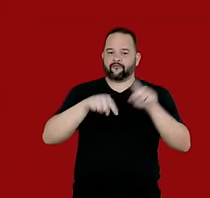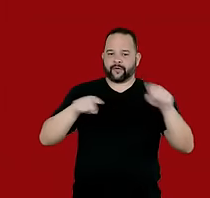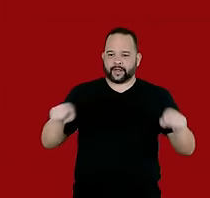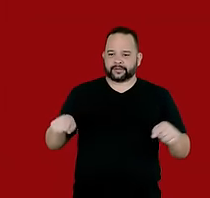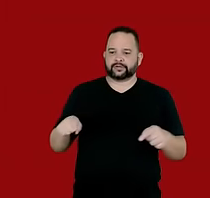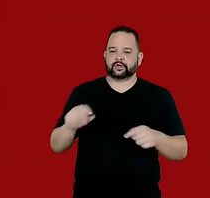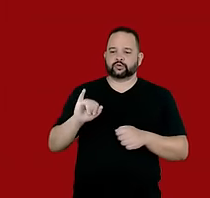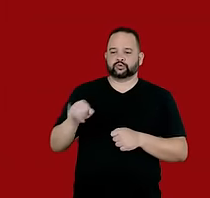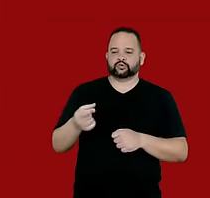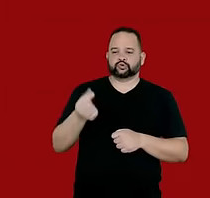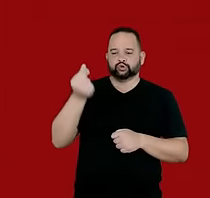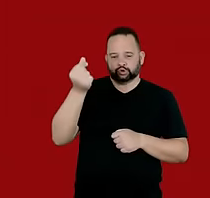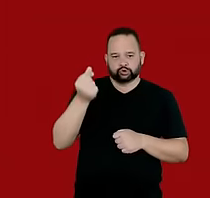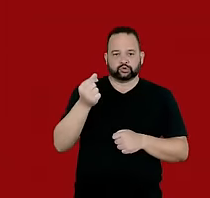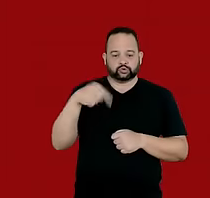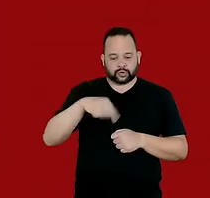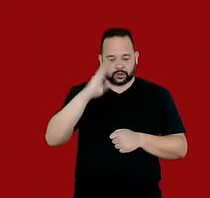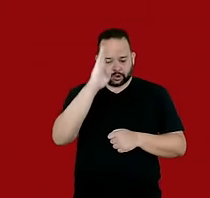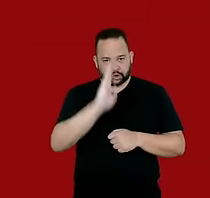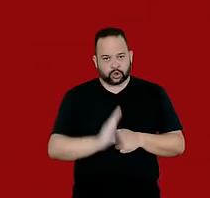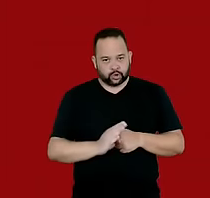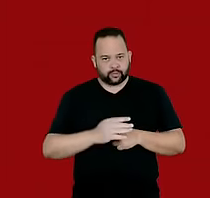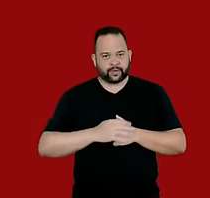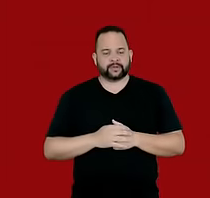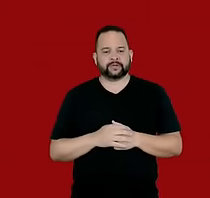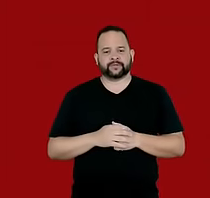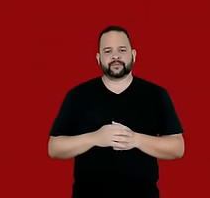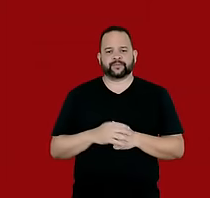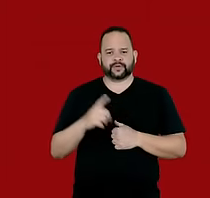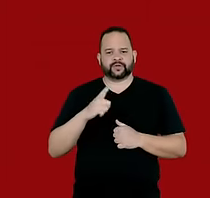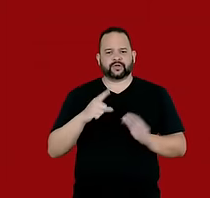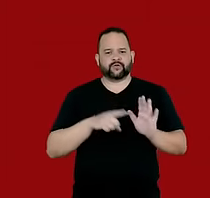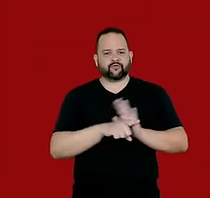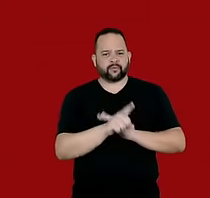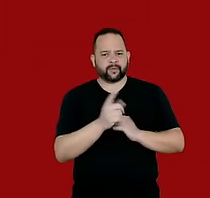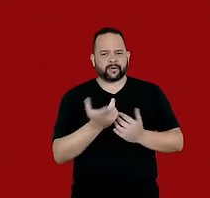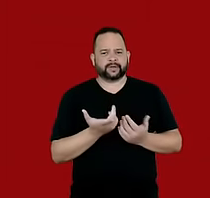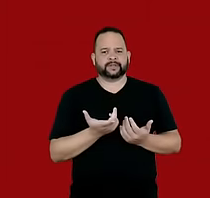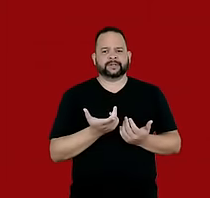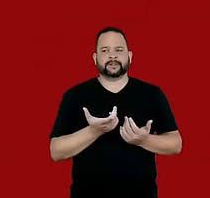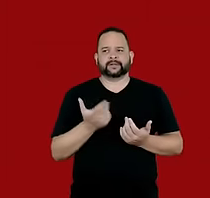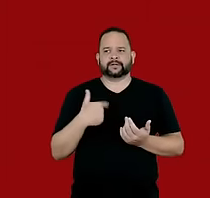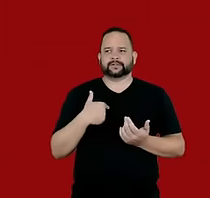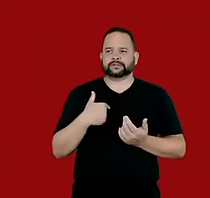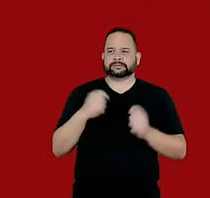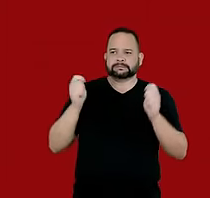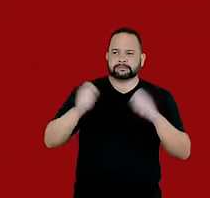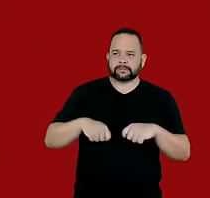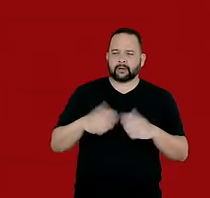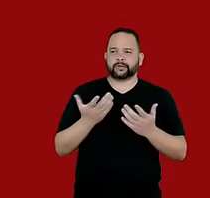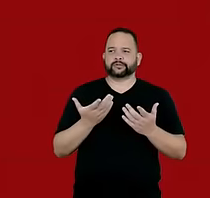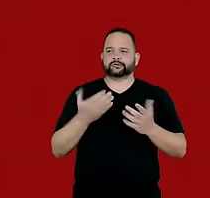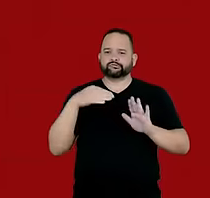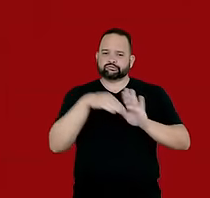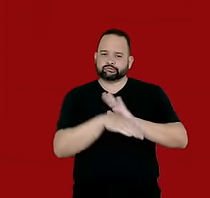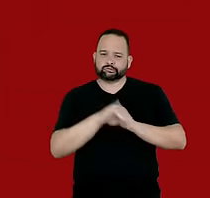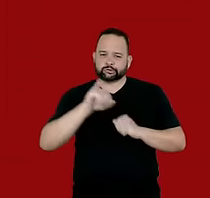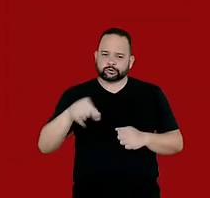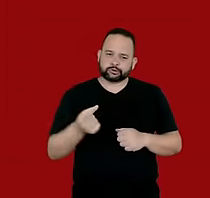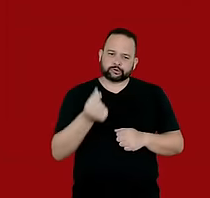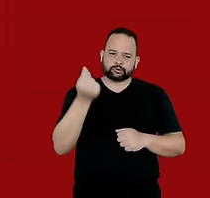pergunta pro Roberto nesse sentido poxa será que a gente tá limitado a nossa queda de juros a isso mas acho que um ponto para destacar é